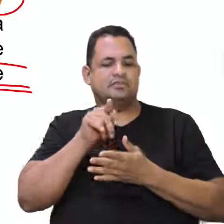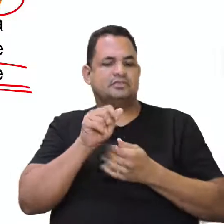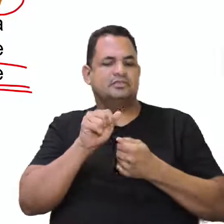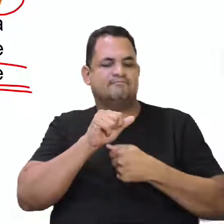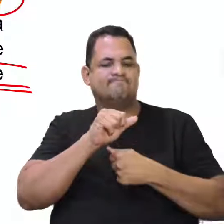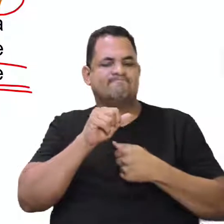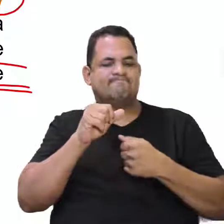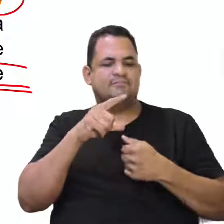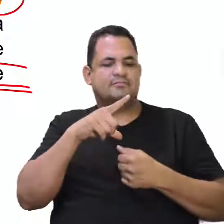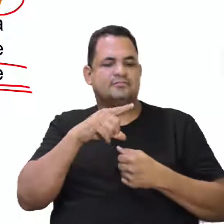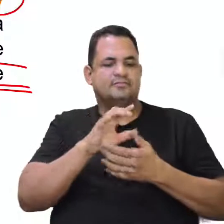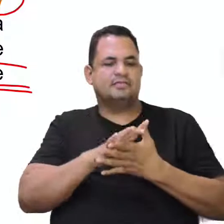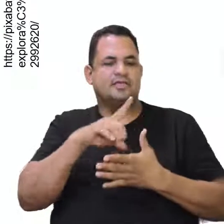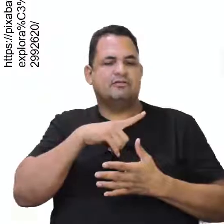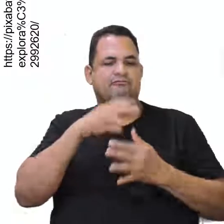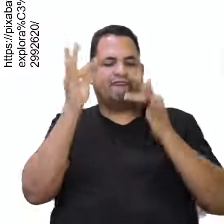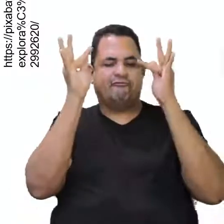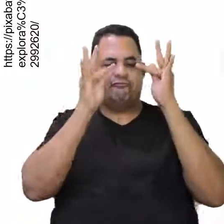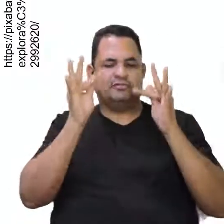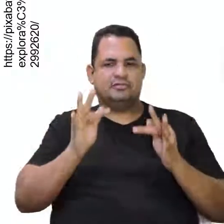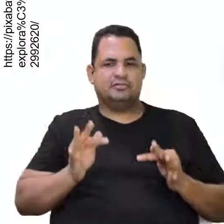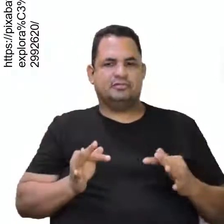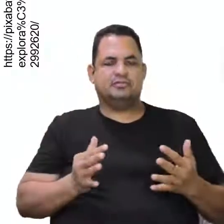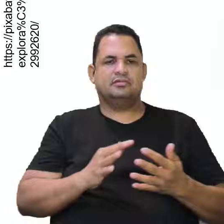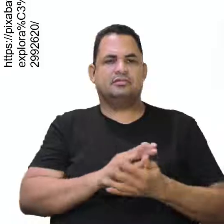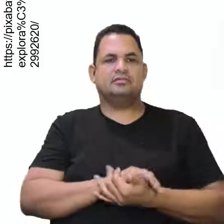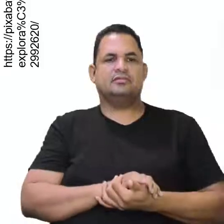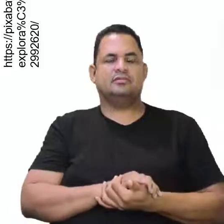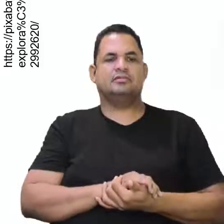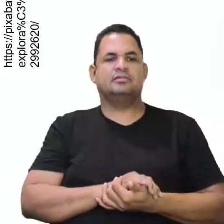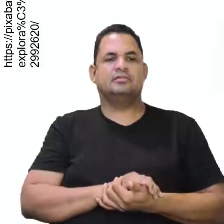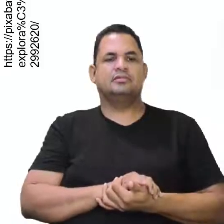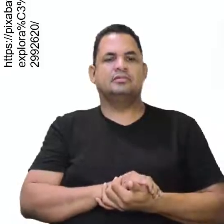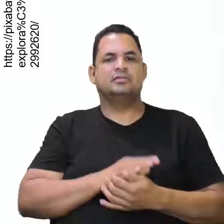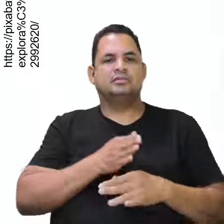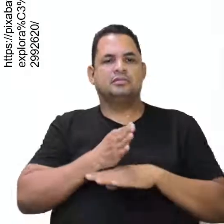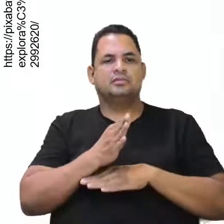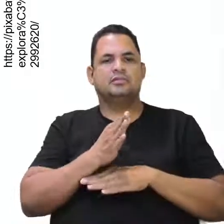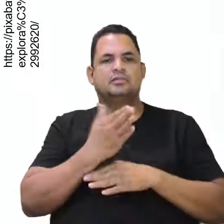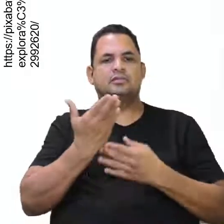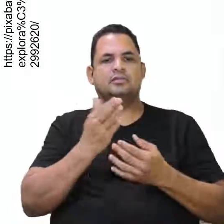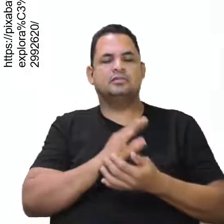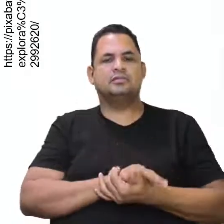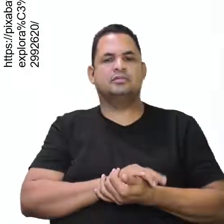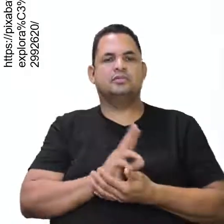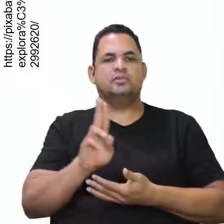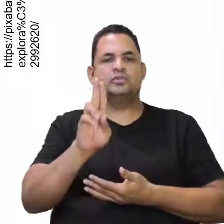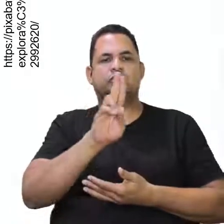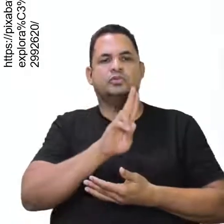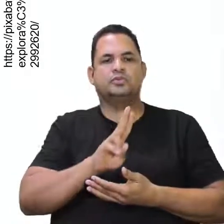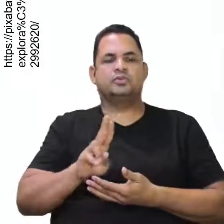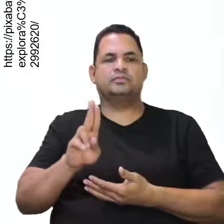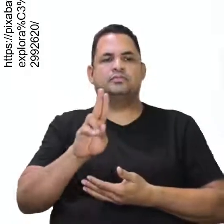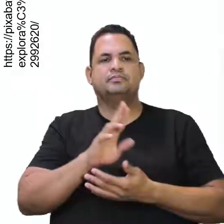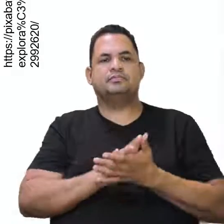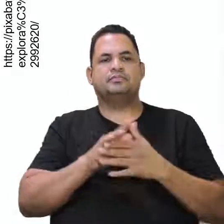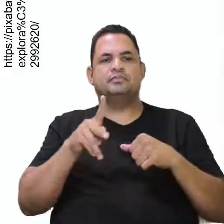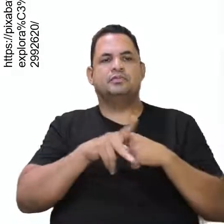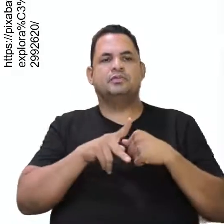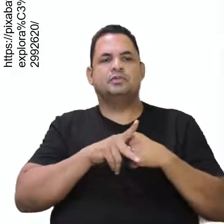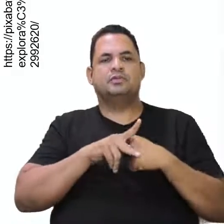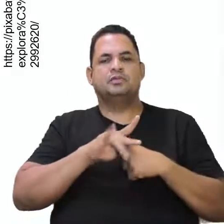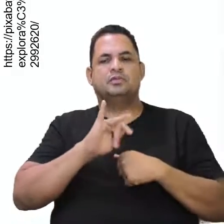feliz. Certo? Vamos seguir? Agora sim, vamos entrar na questão de usar os nossos